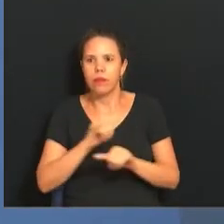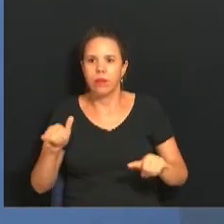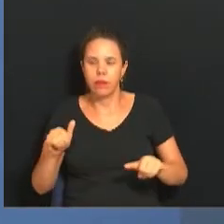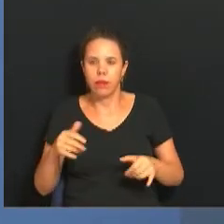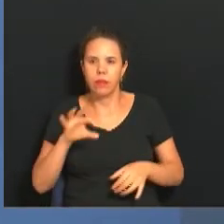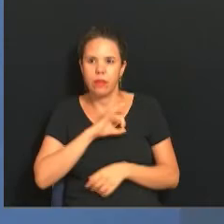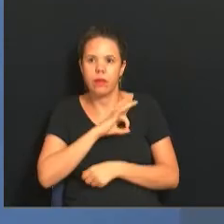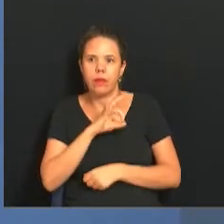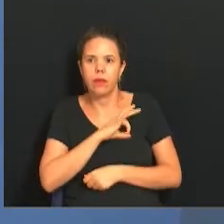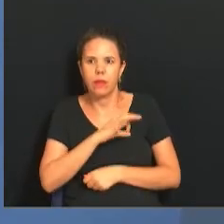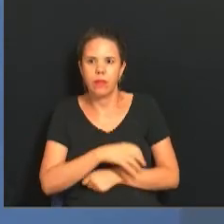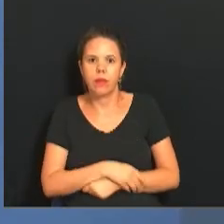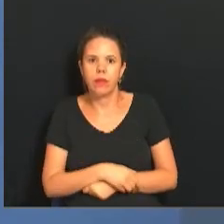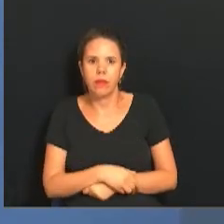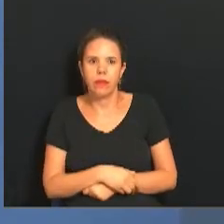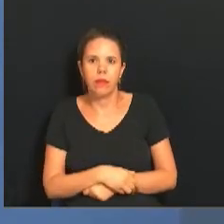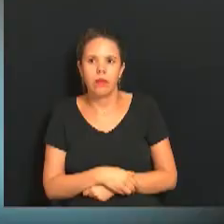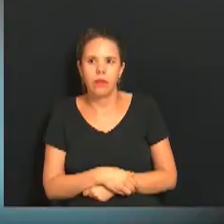policiamento.